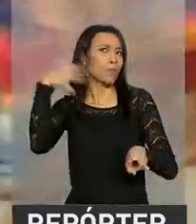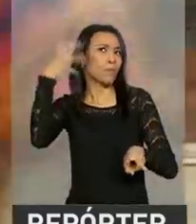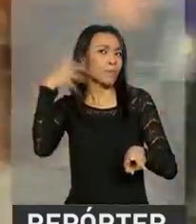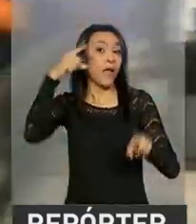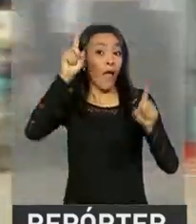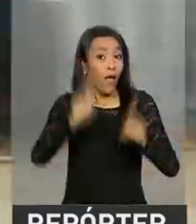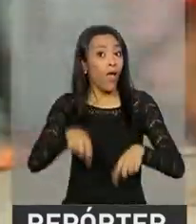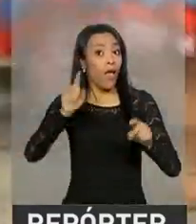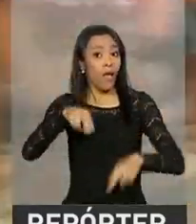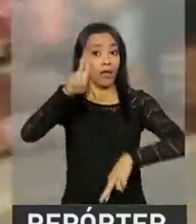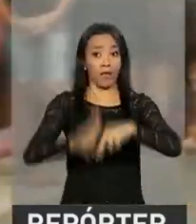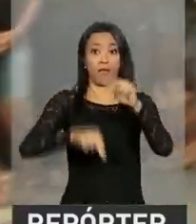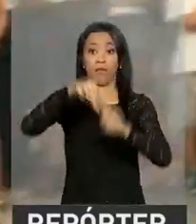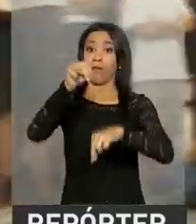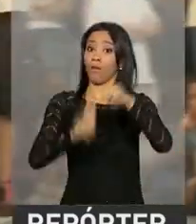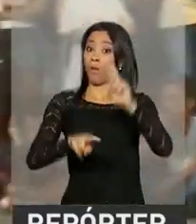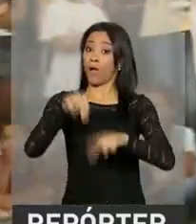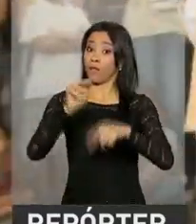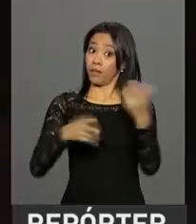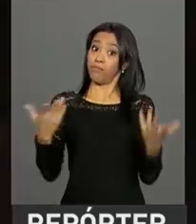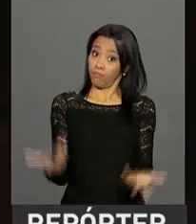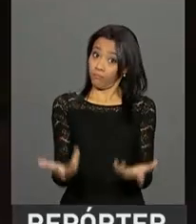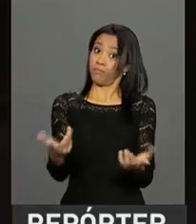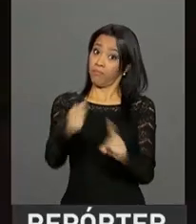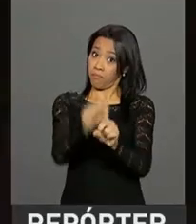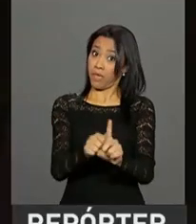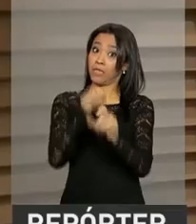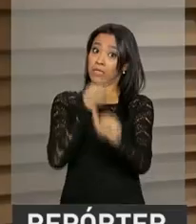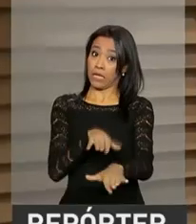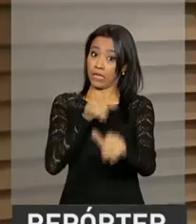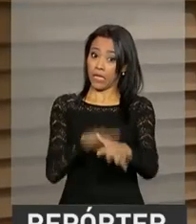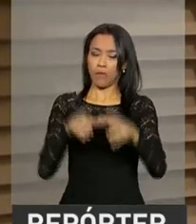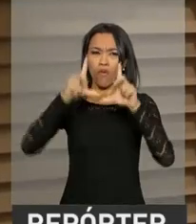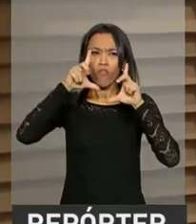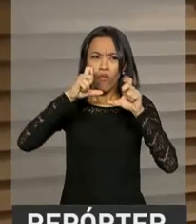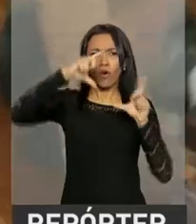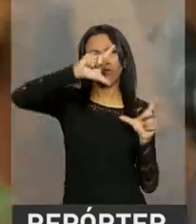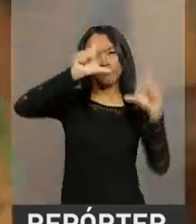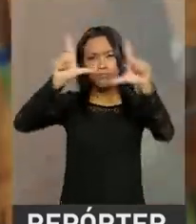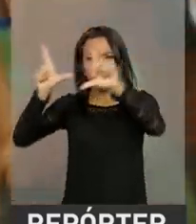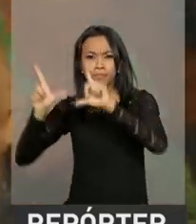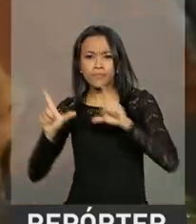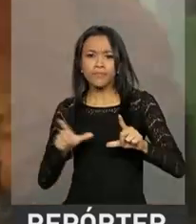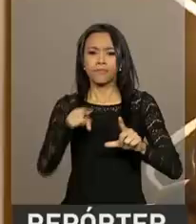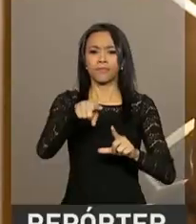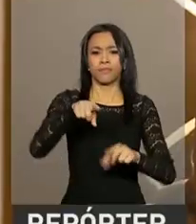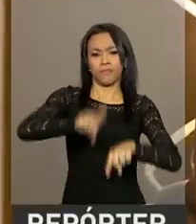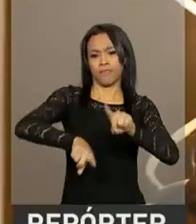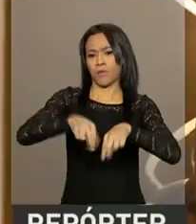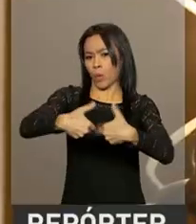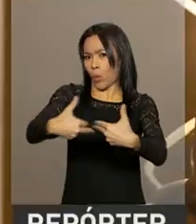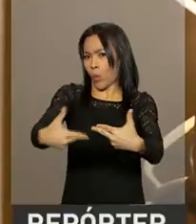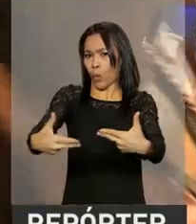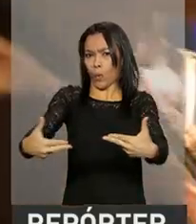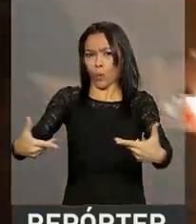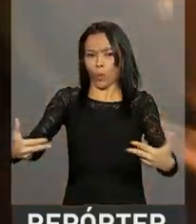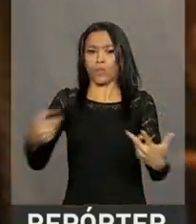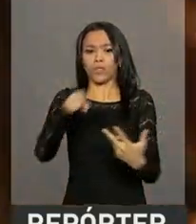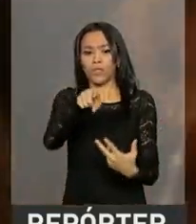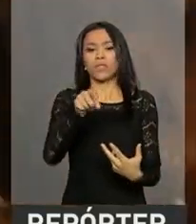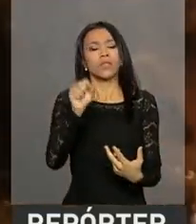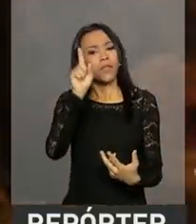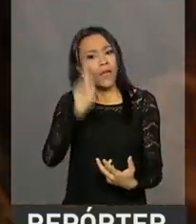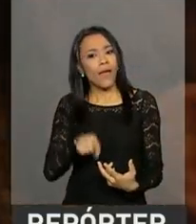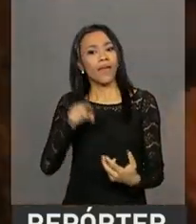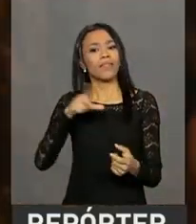festa junina. Sim, em setembro. Com fotografias, esculturas, peças audiovisuais e um cenário típico, que